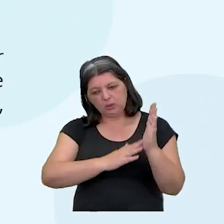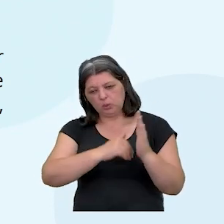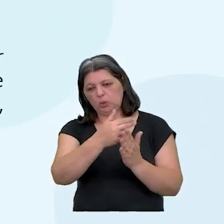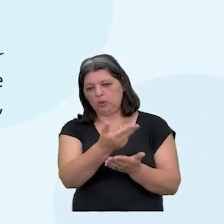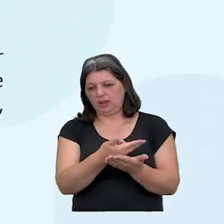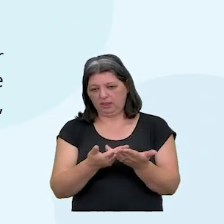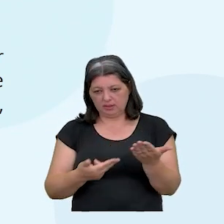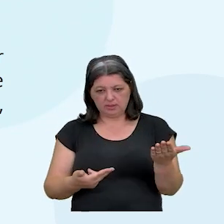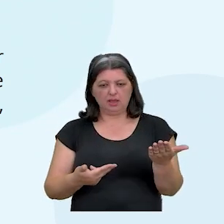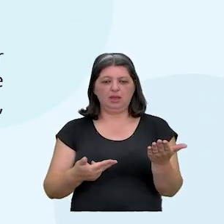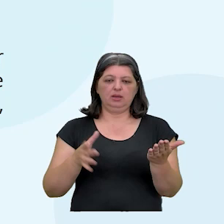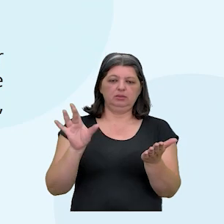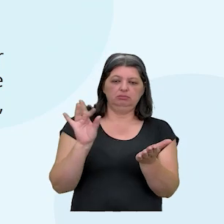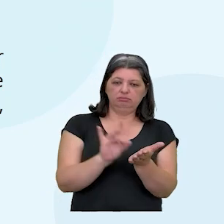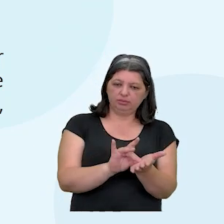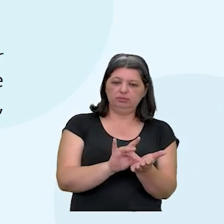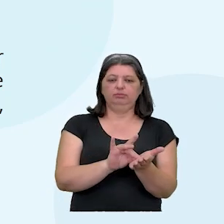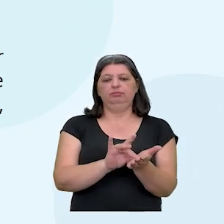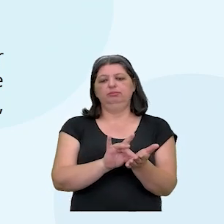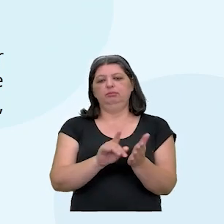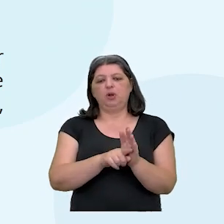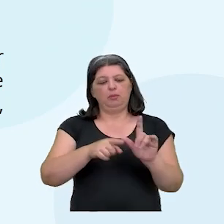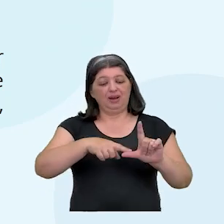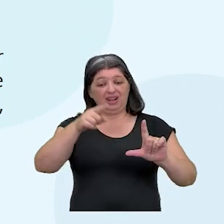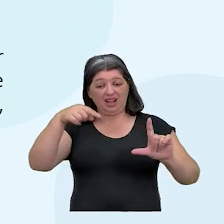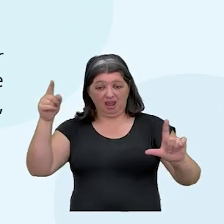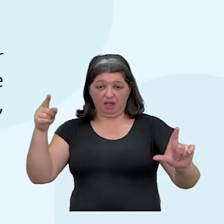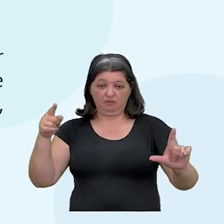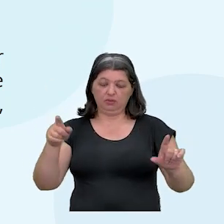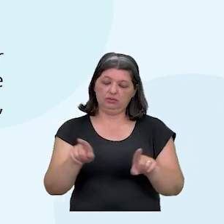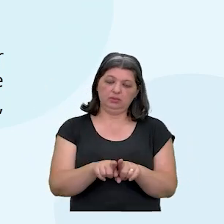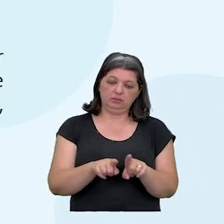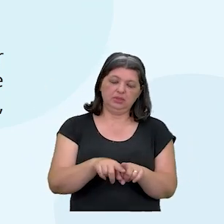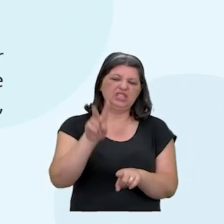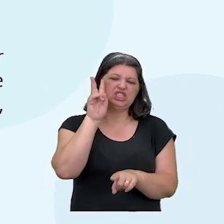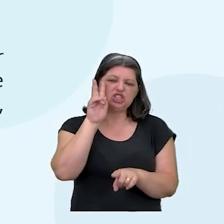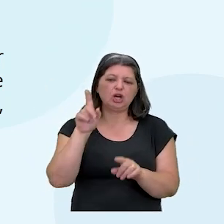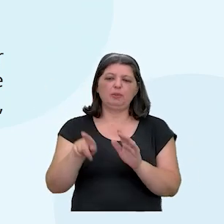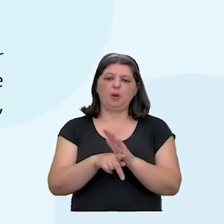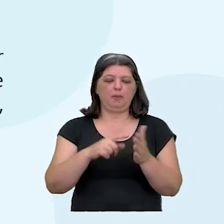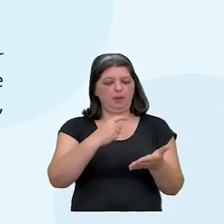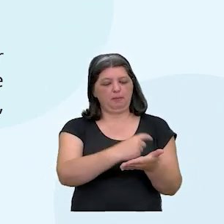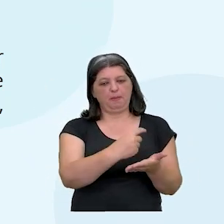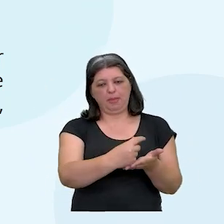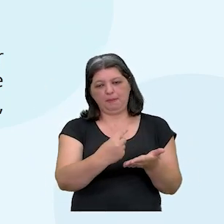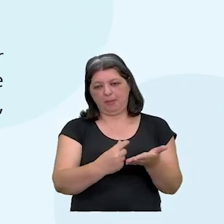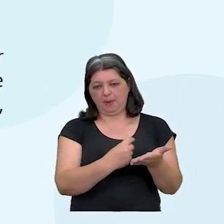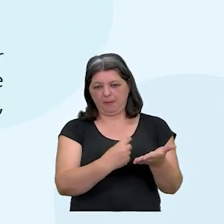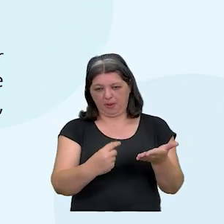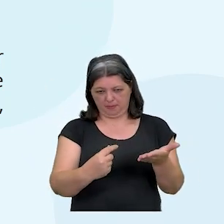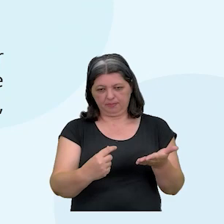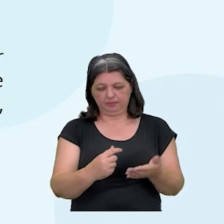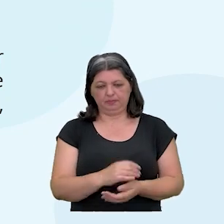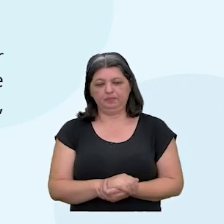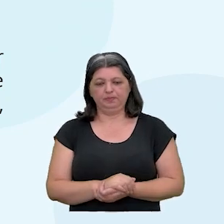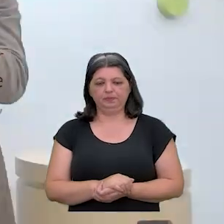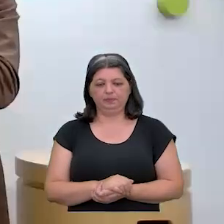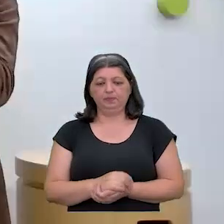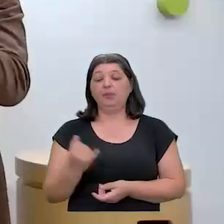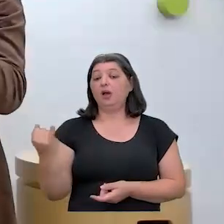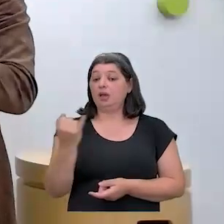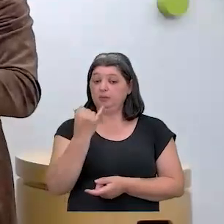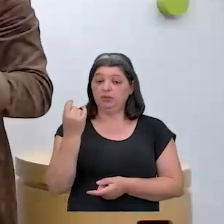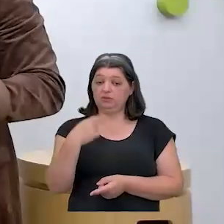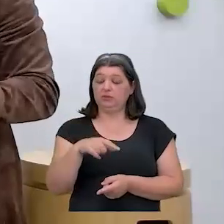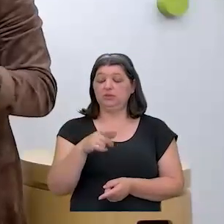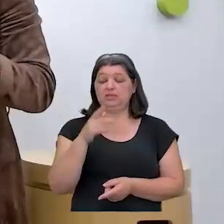desenhos, colagens, gráficos ou mesmo as histórias em quadrinhos. Então, é importante vocês perceberem que não tem uma